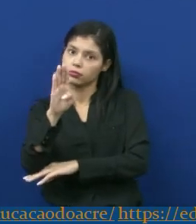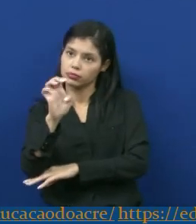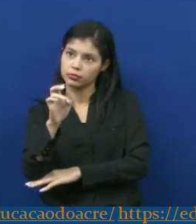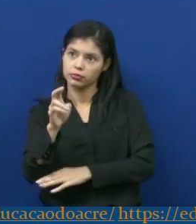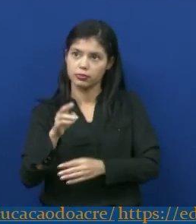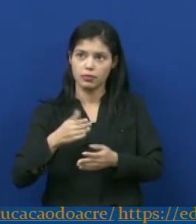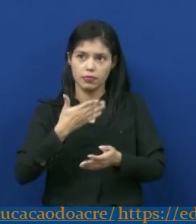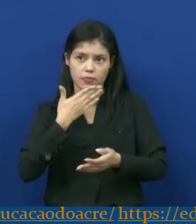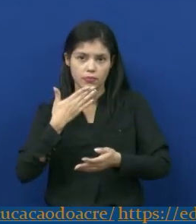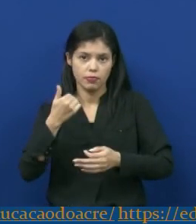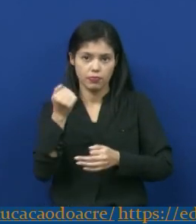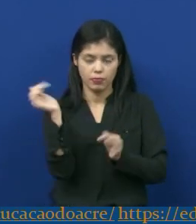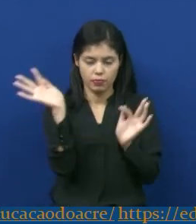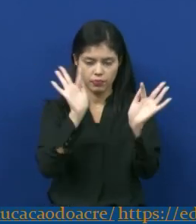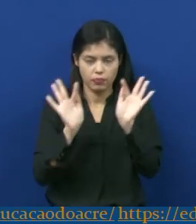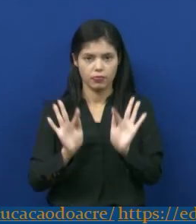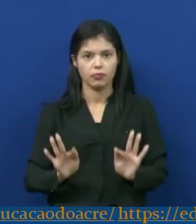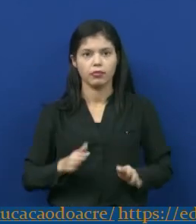la felicidad.